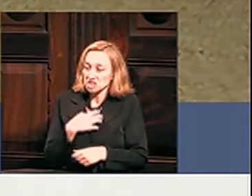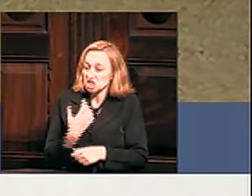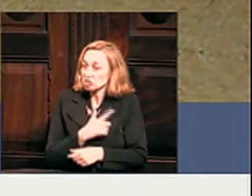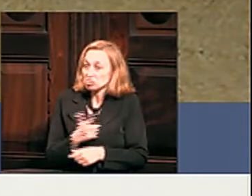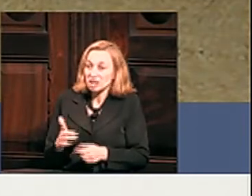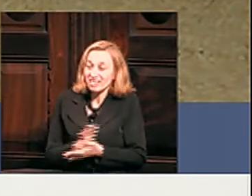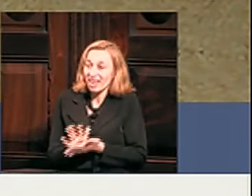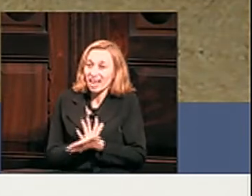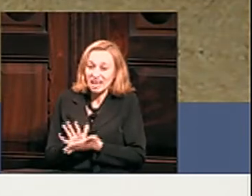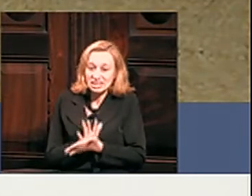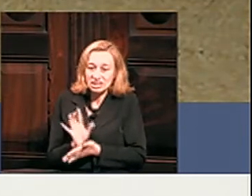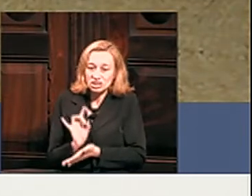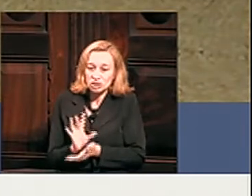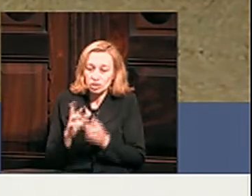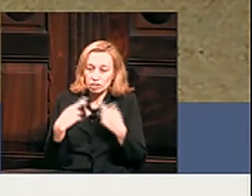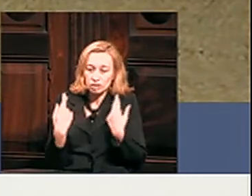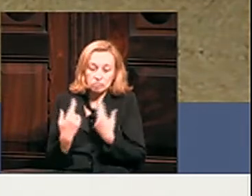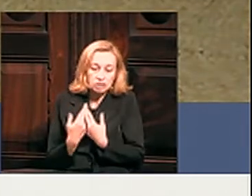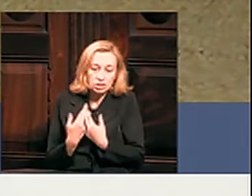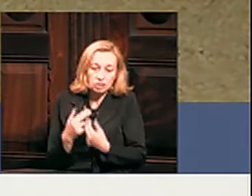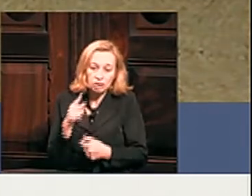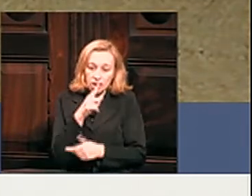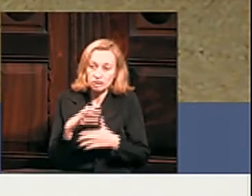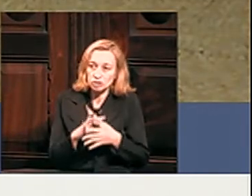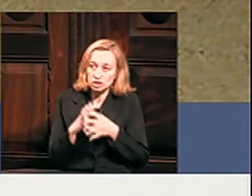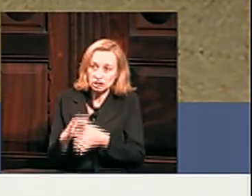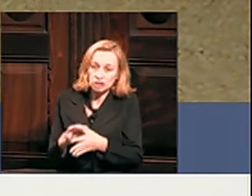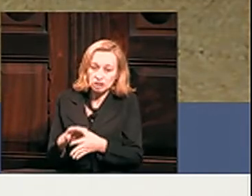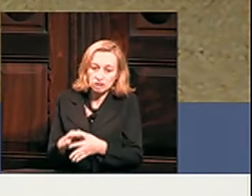Foi apenas na reunião do Colégio de Líderes que,